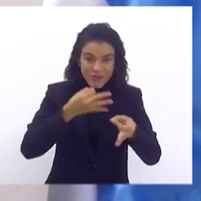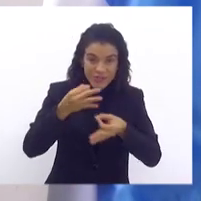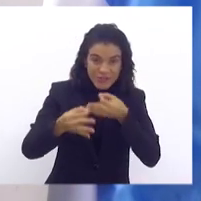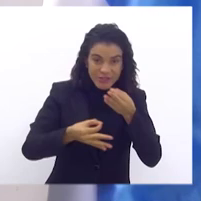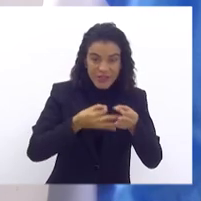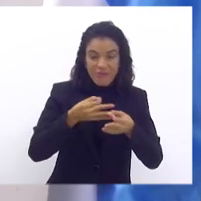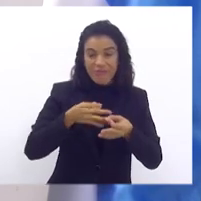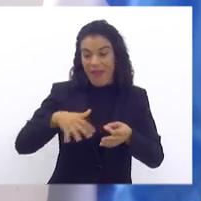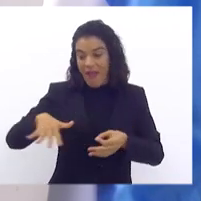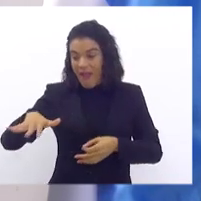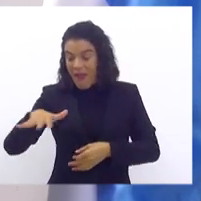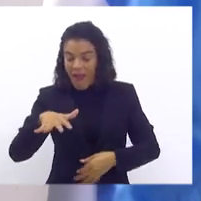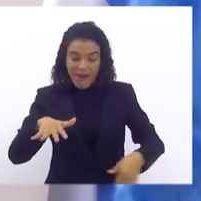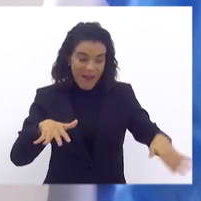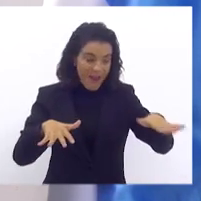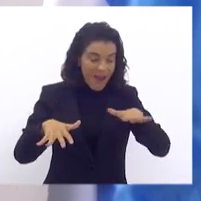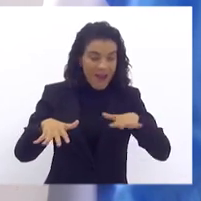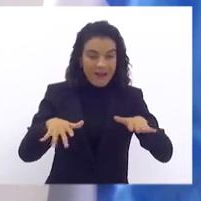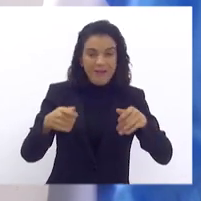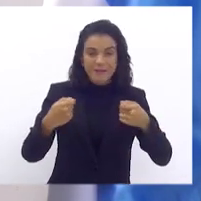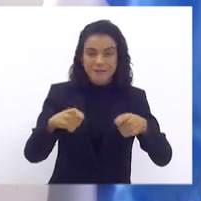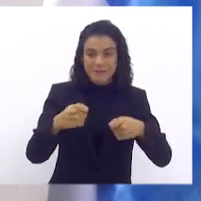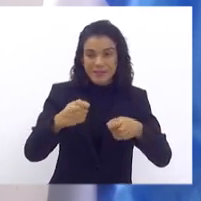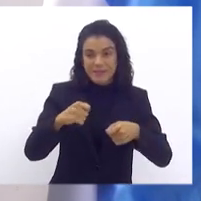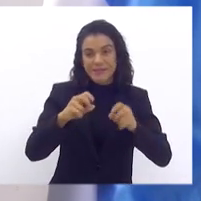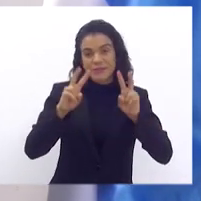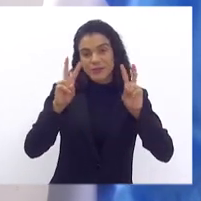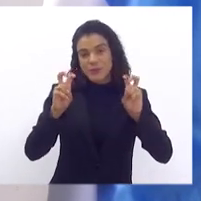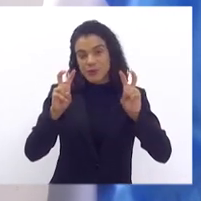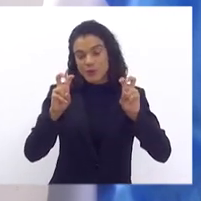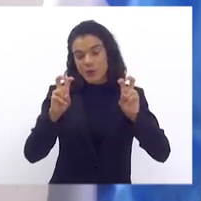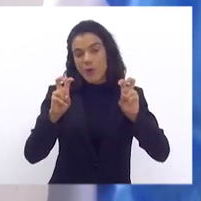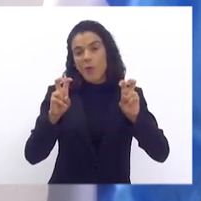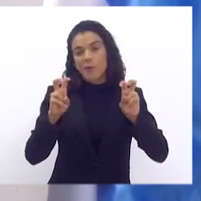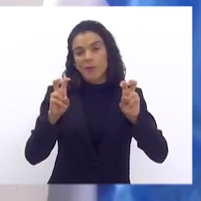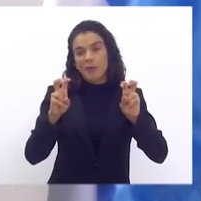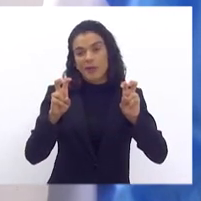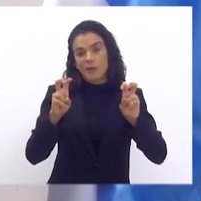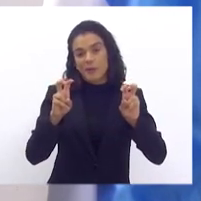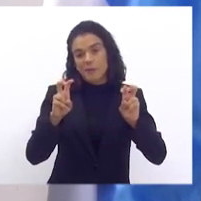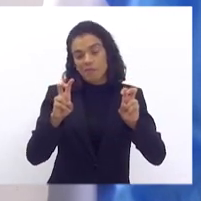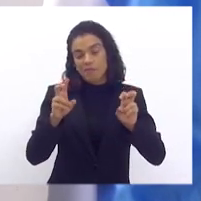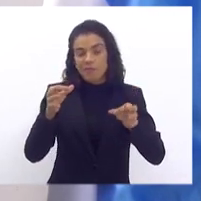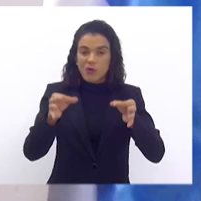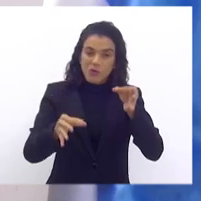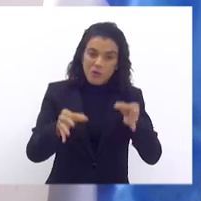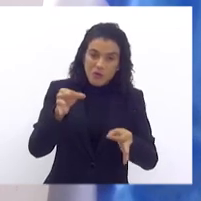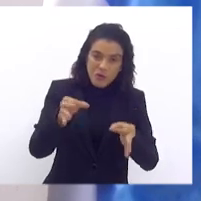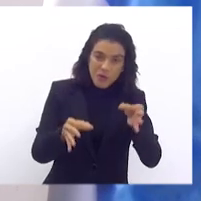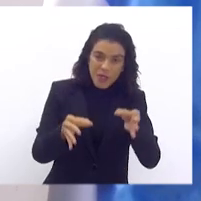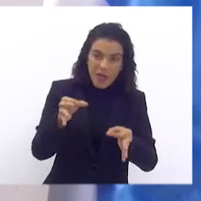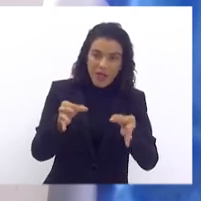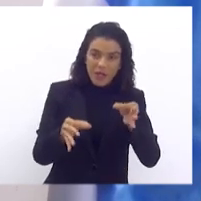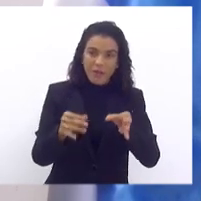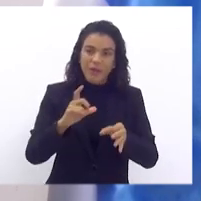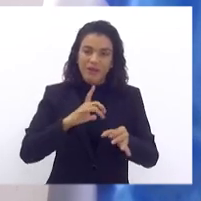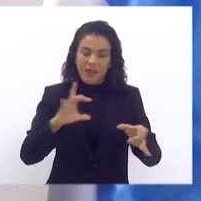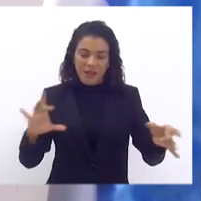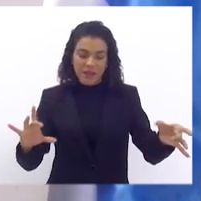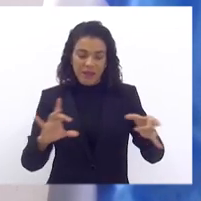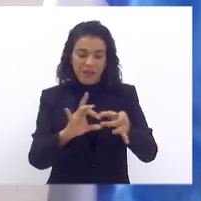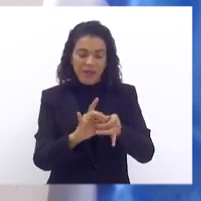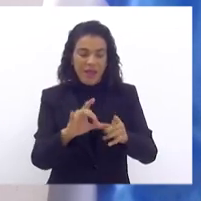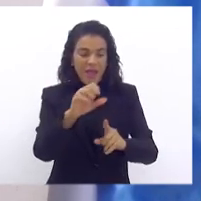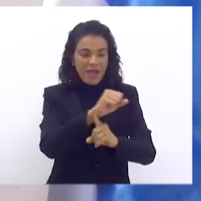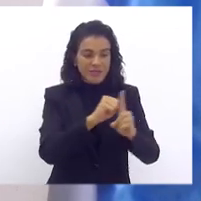das áreas que a gente precisa fomentar sobre seu olhar dentro do Poder Judiciário, que acaba tendo uma interlocução com a